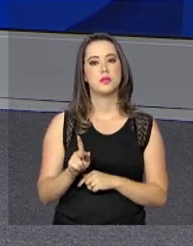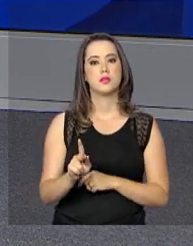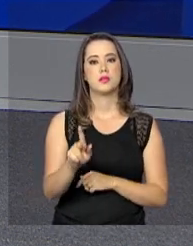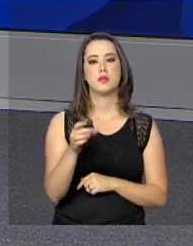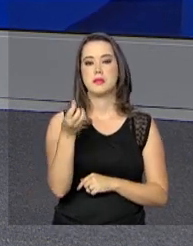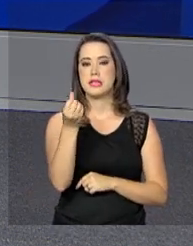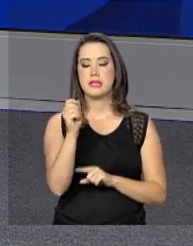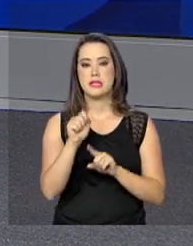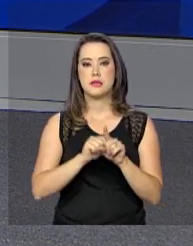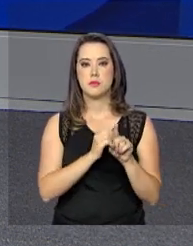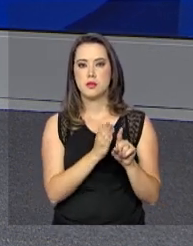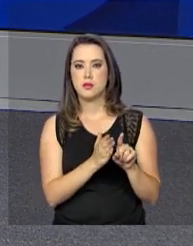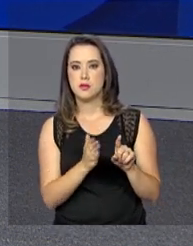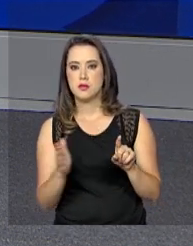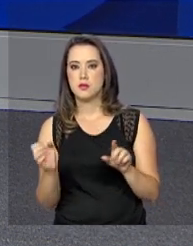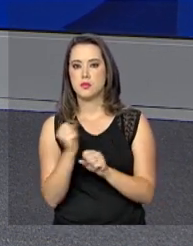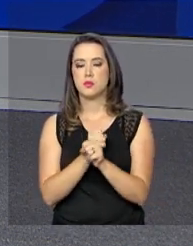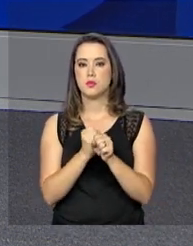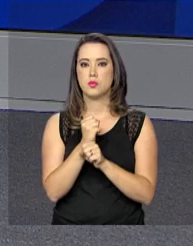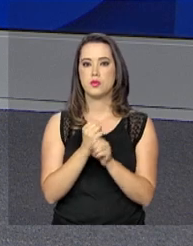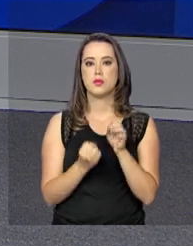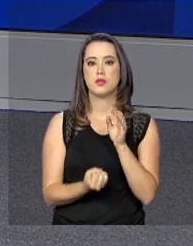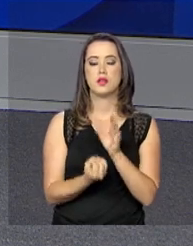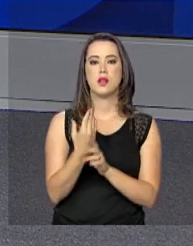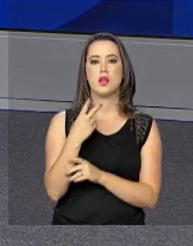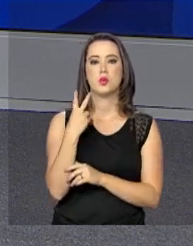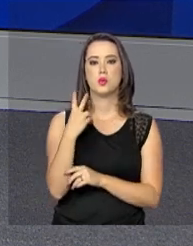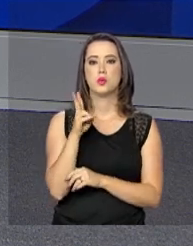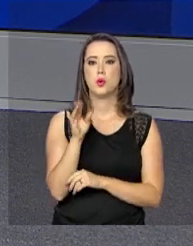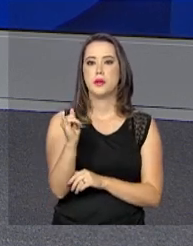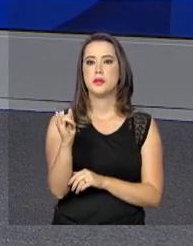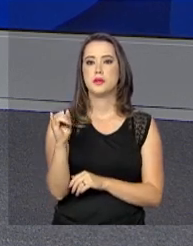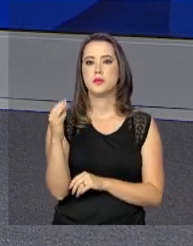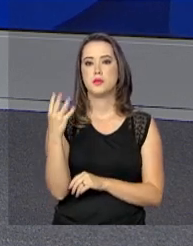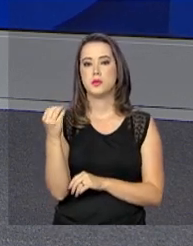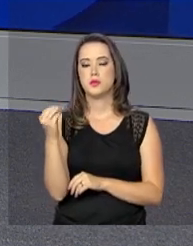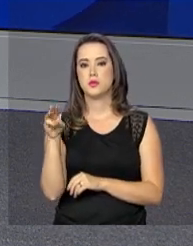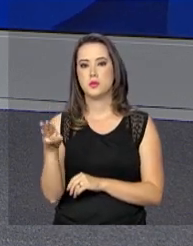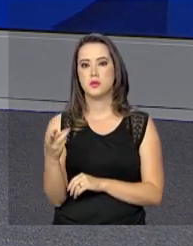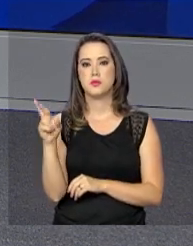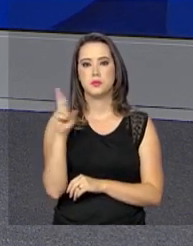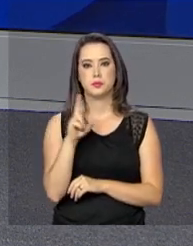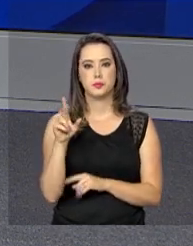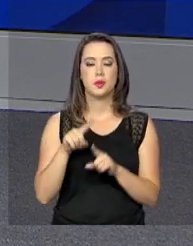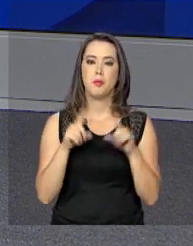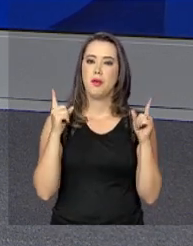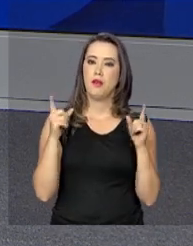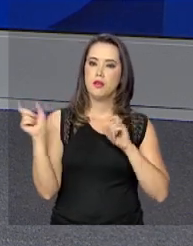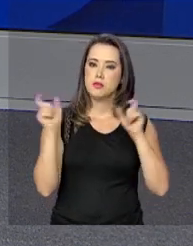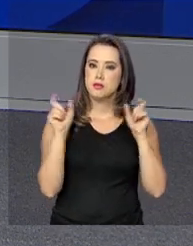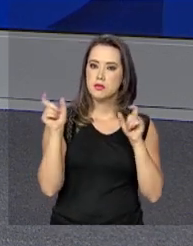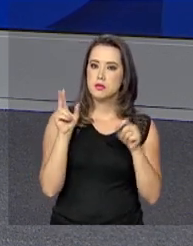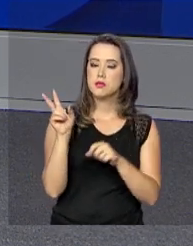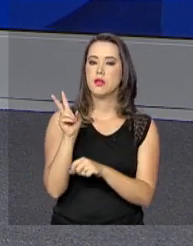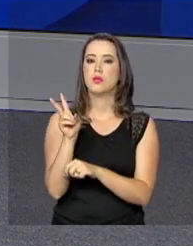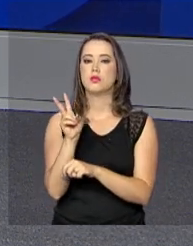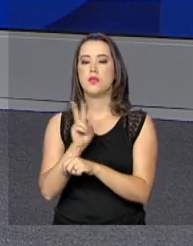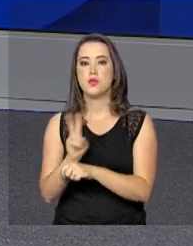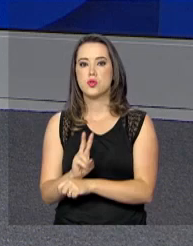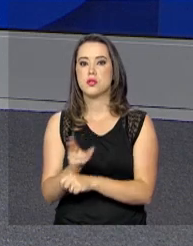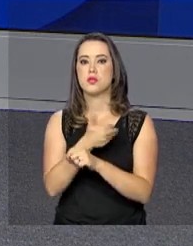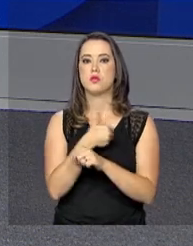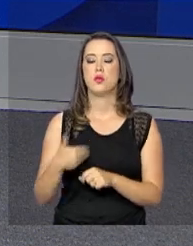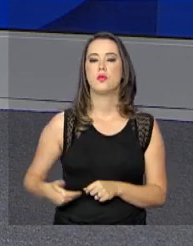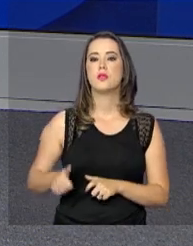meses do ano as multas geraram 2 bilhões e 400 milhões de reais mas além da vigilância do governo é